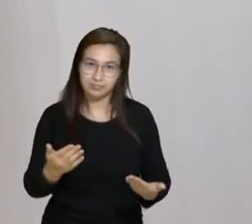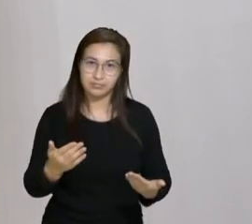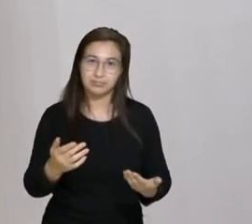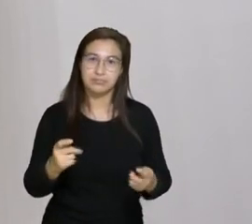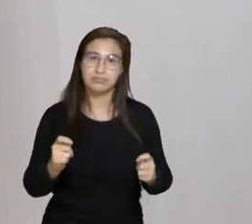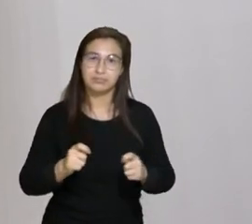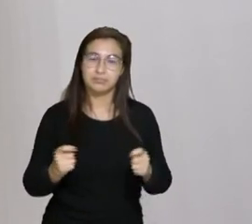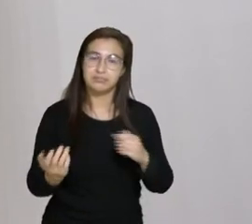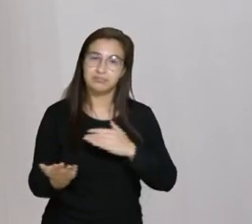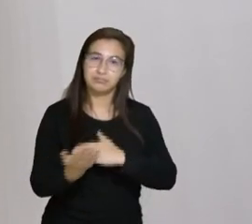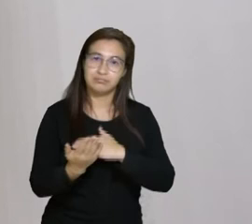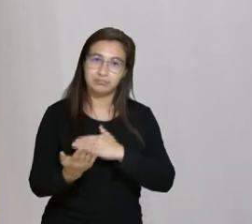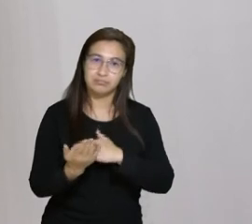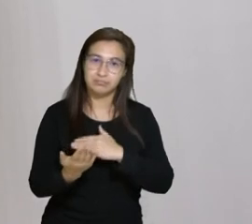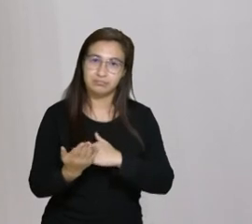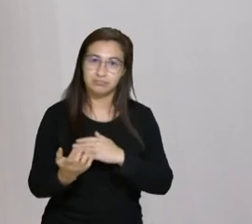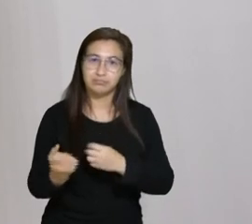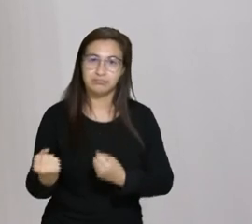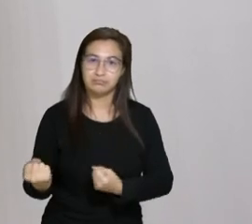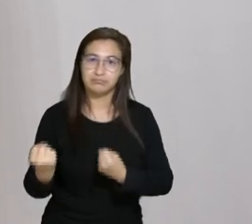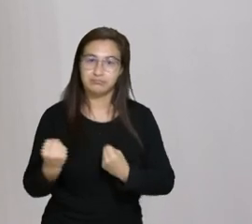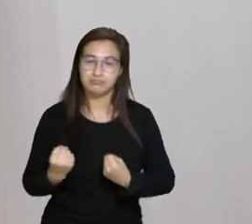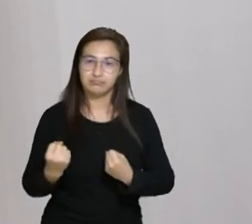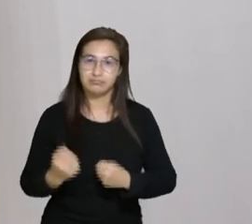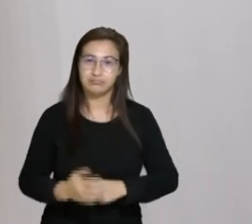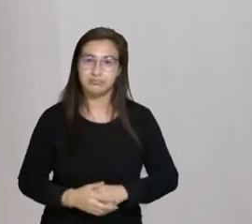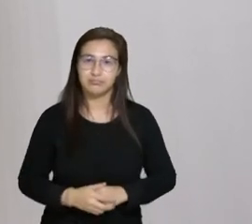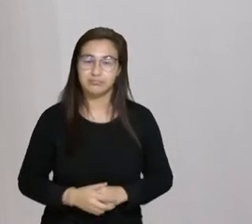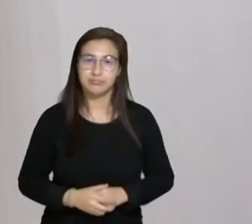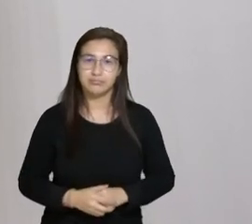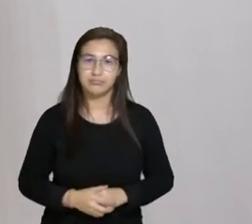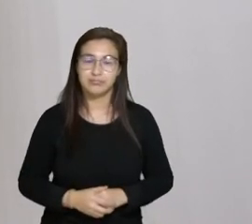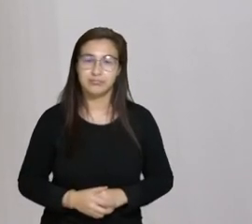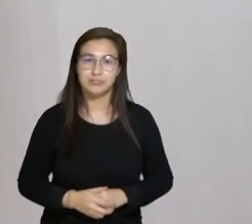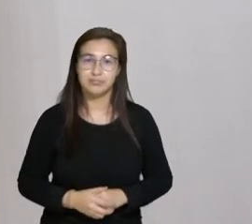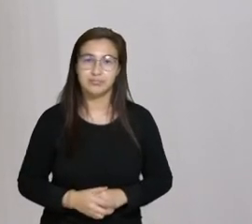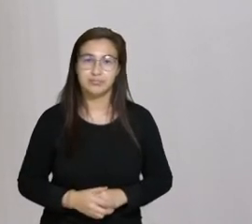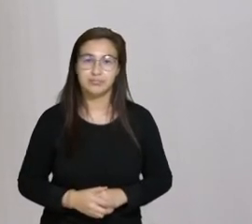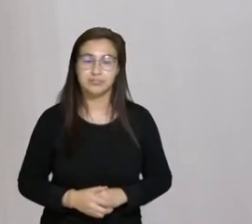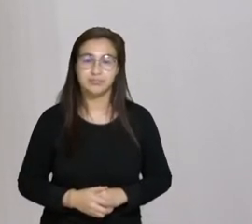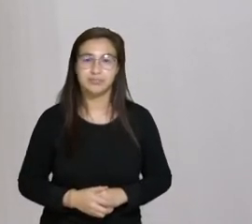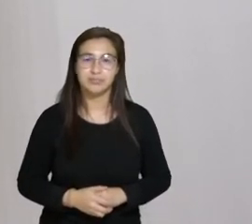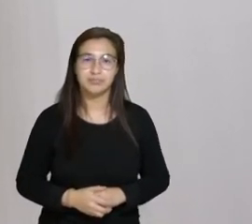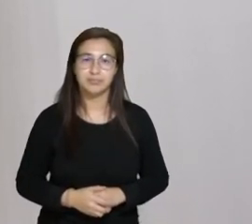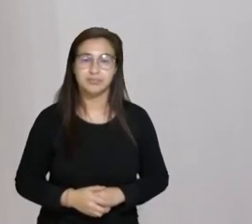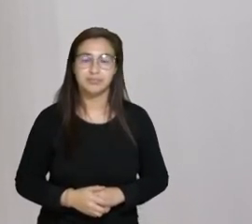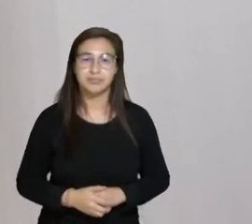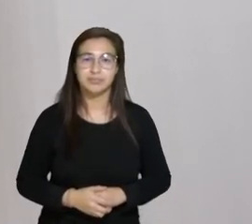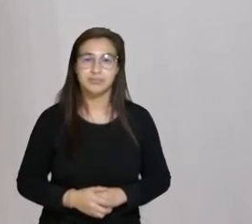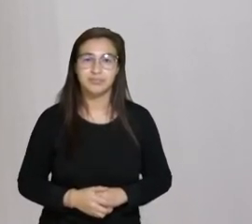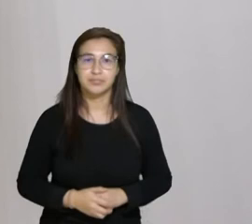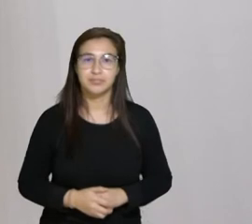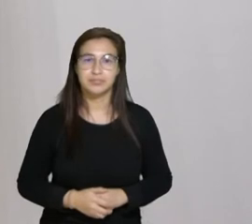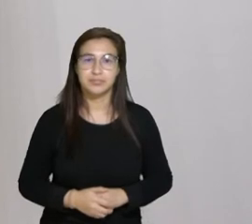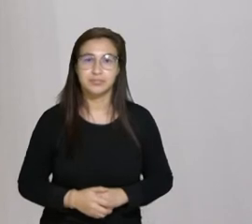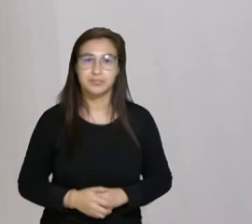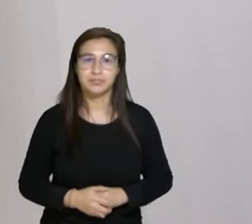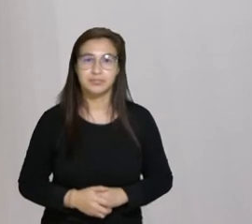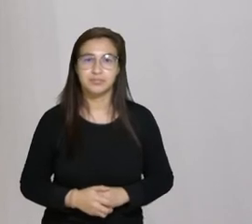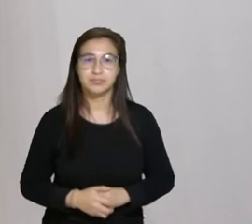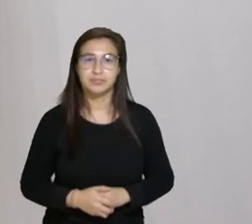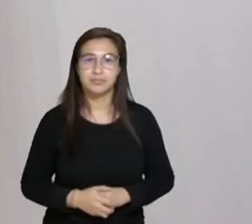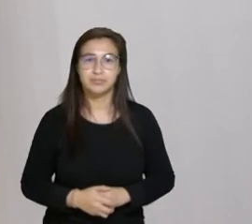ter dado tanta força a minha pessoa Ah e assim só gostaria presidente de também desse